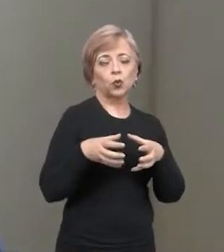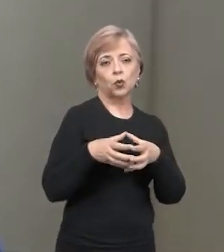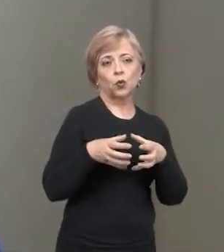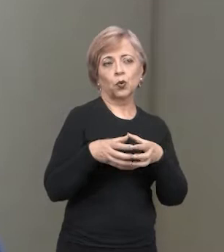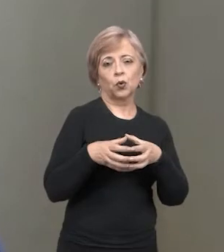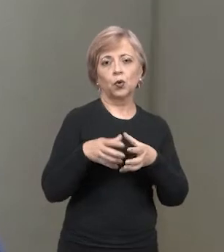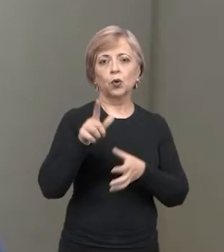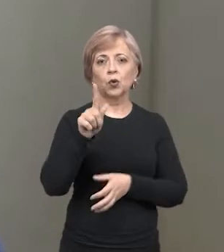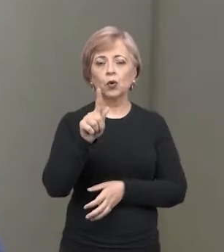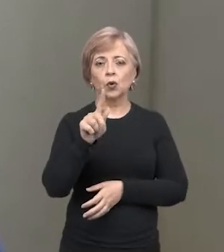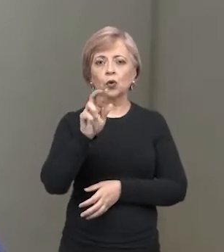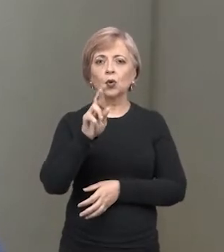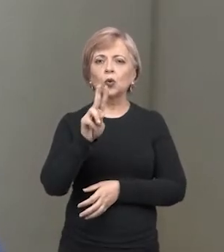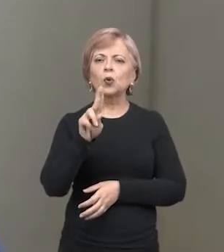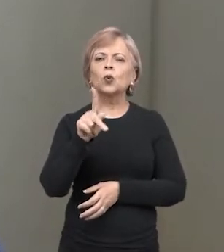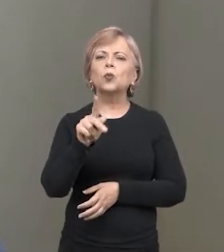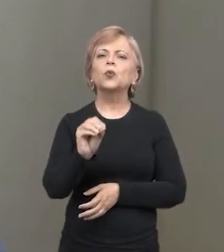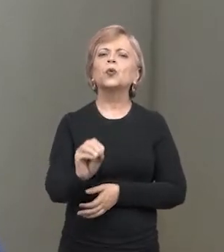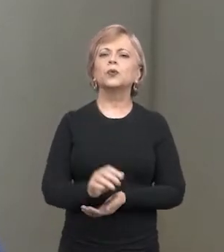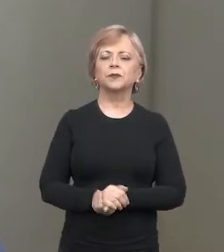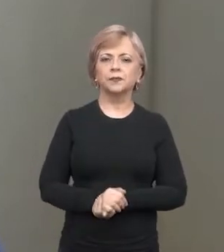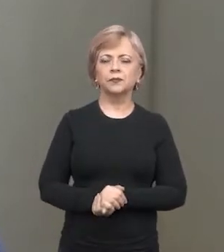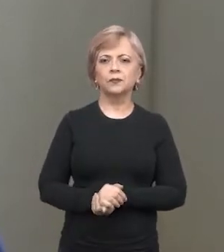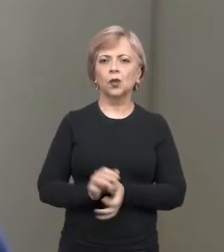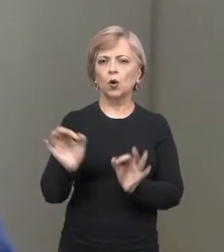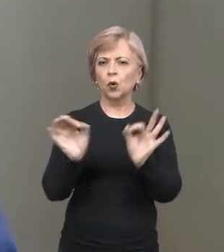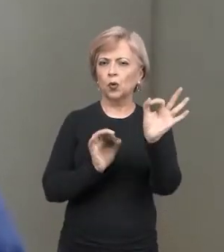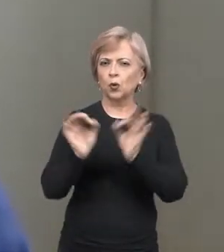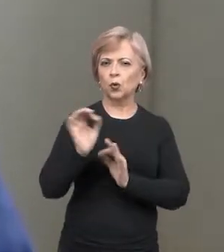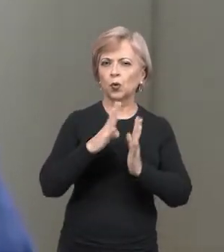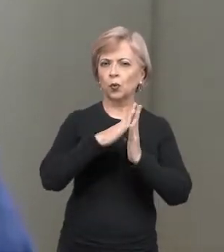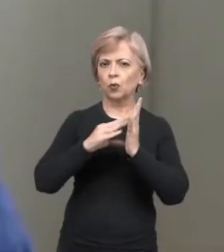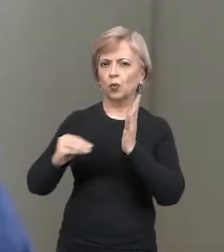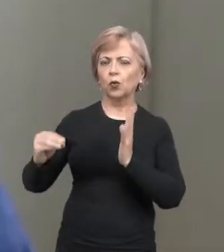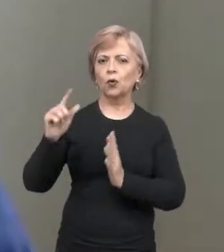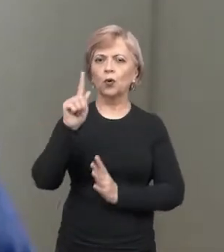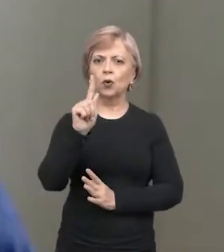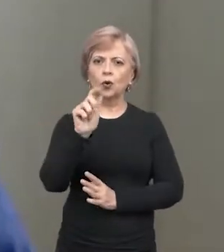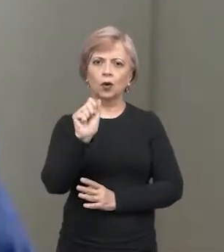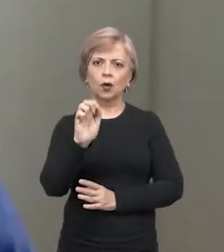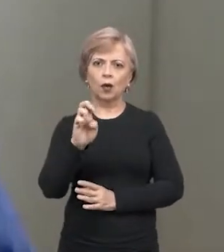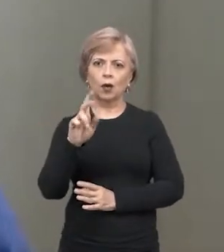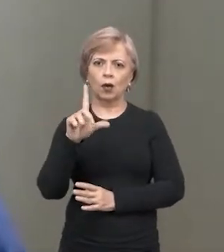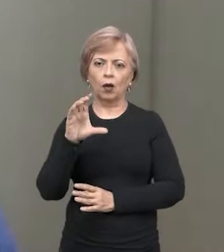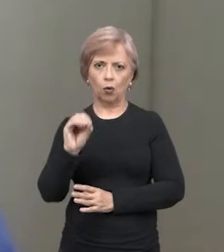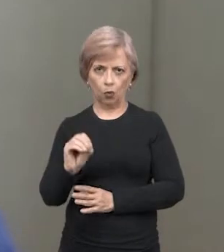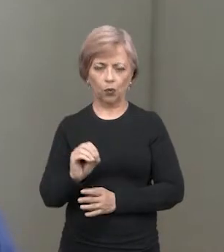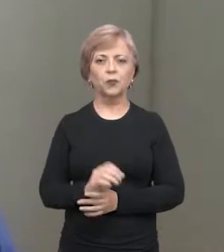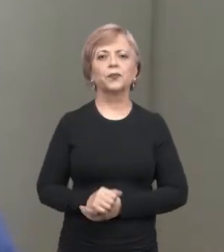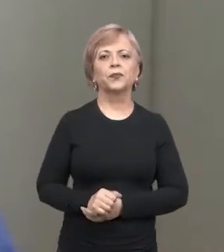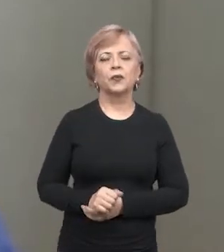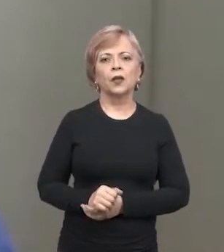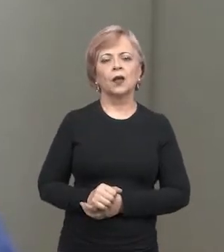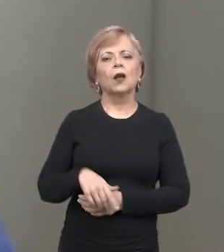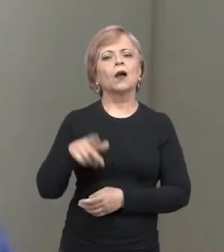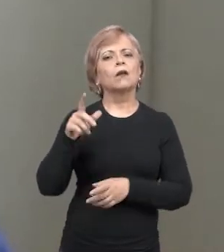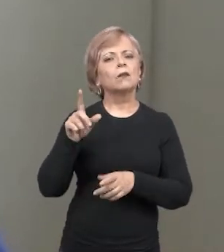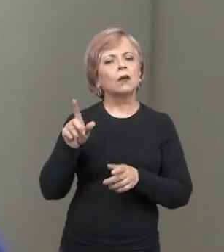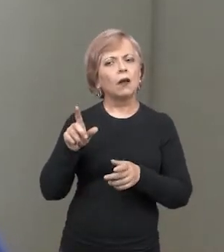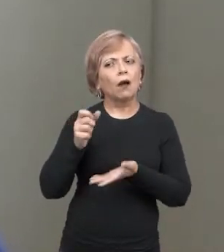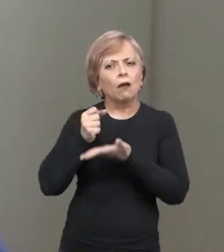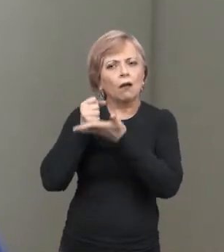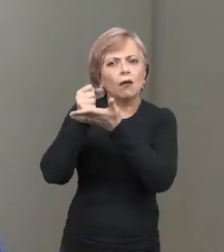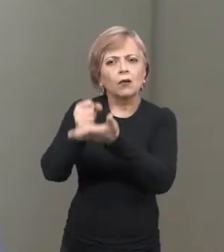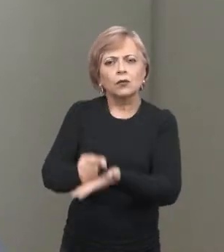próprio nome diz, ele é um grupo nos moldes talvez dos mais conhecidos como o GAECO, né? É um grupo que ele serve para prestar apoio